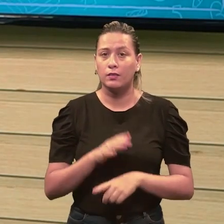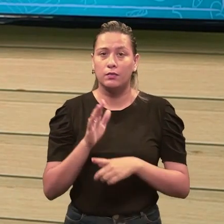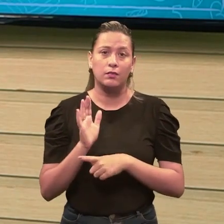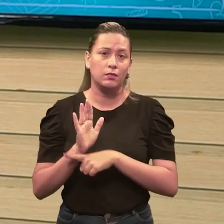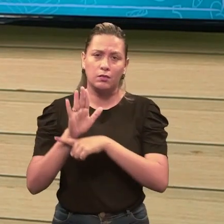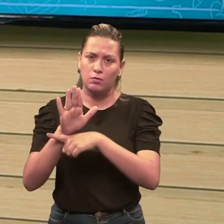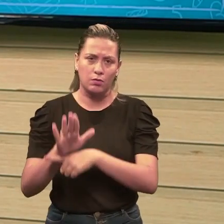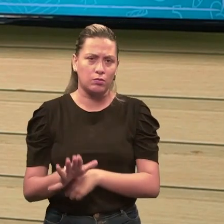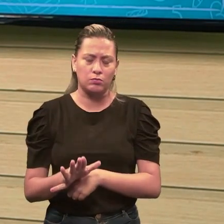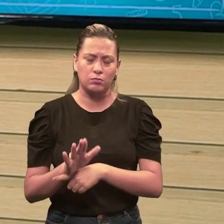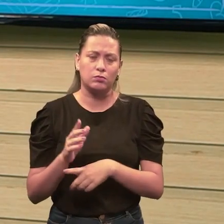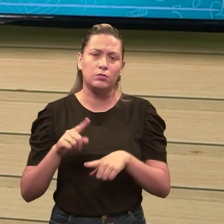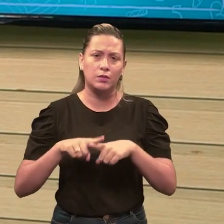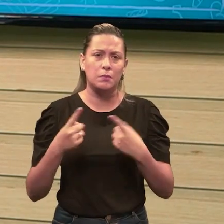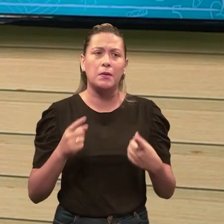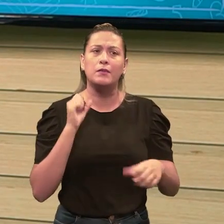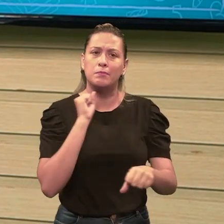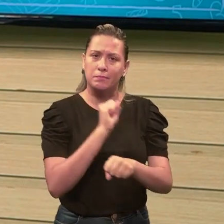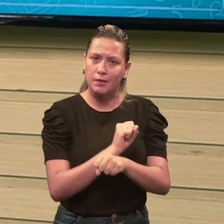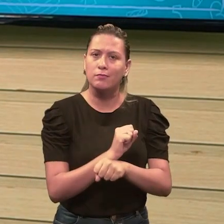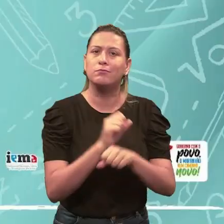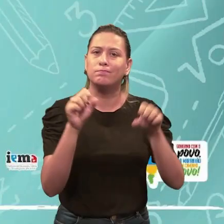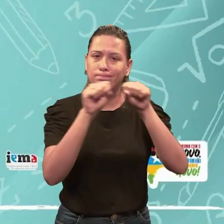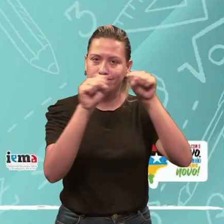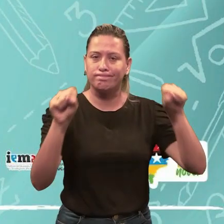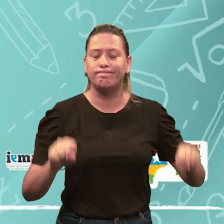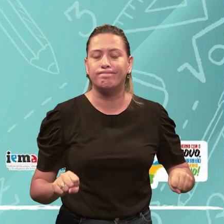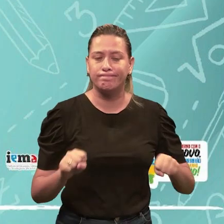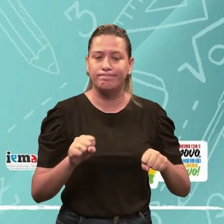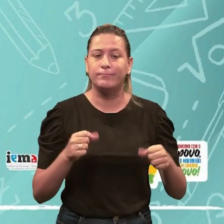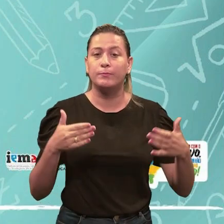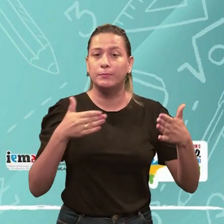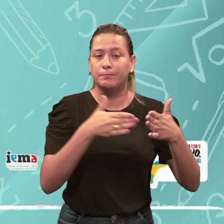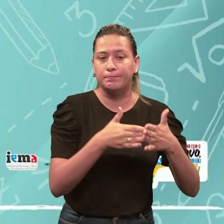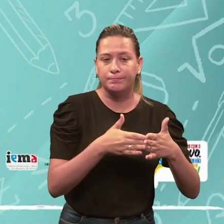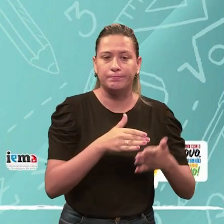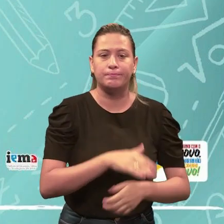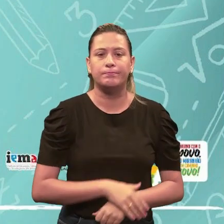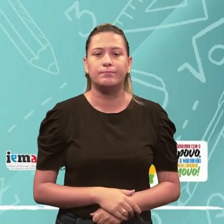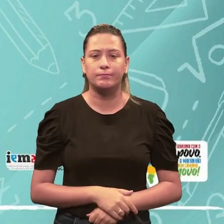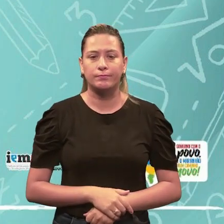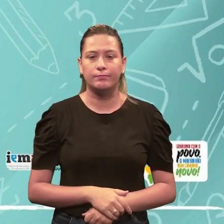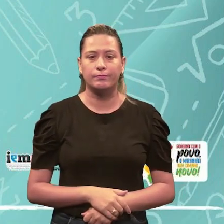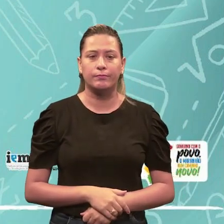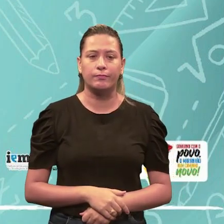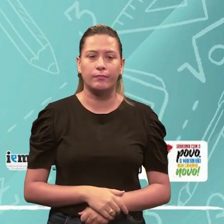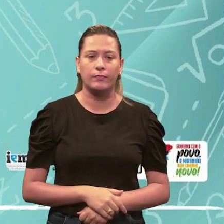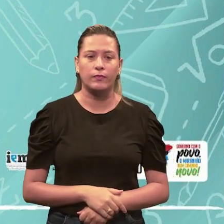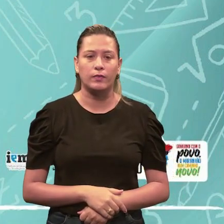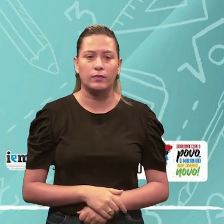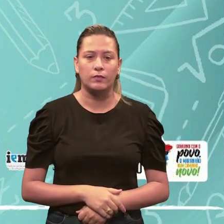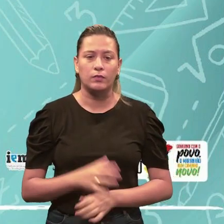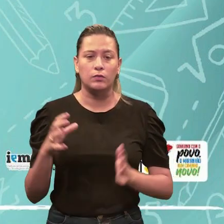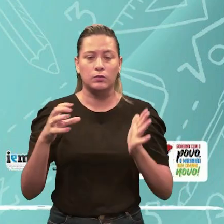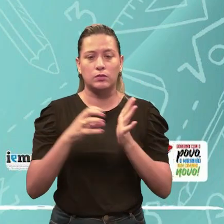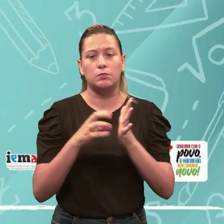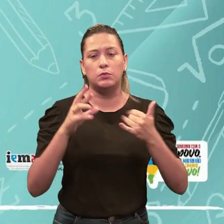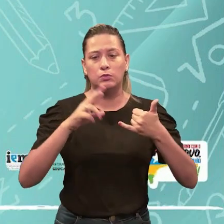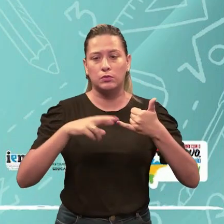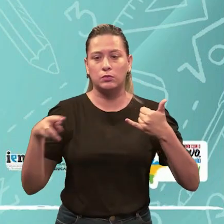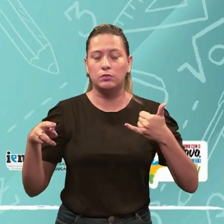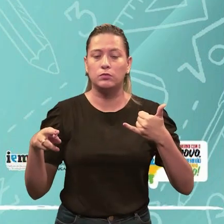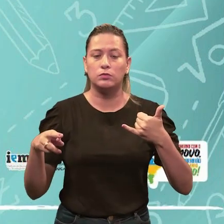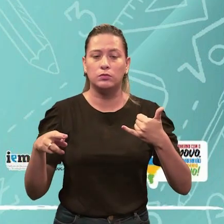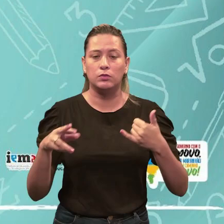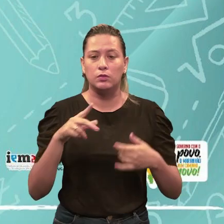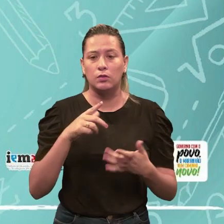ele dá aquela parada no sistema, ele limita. São um dos componentes mais comuns. O símbolo do resistor tem uma